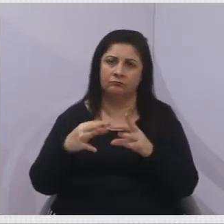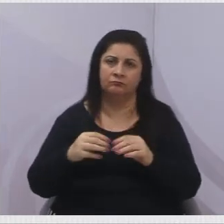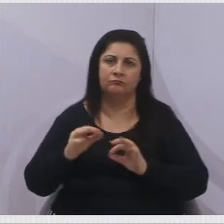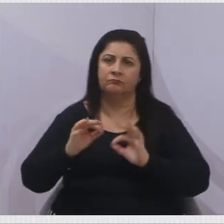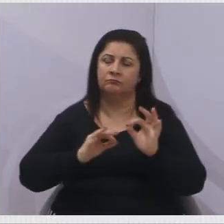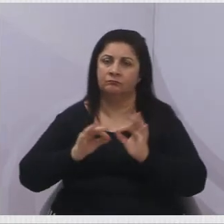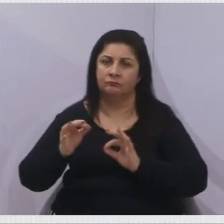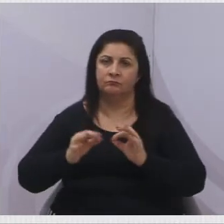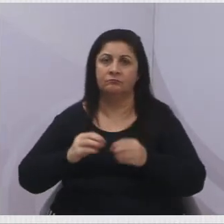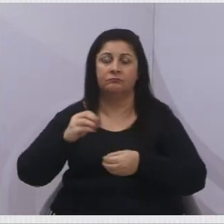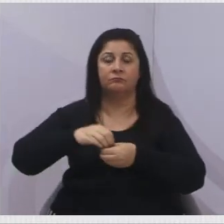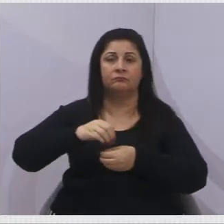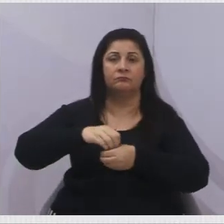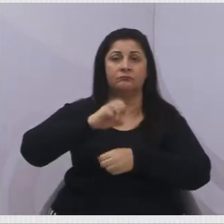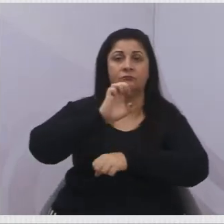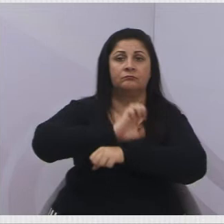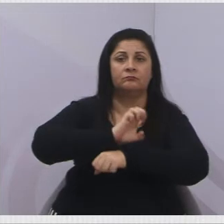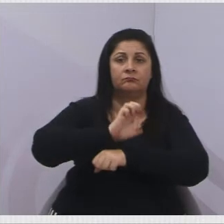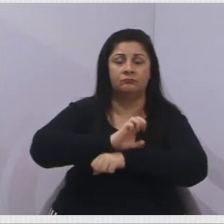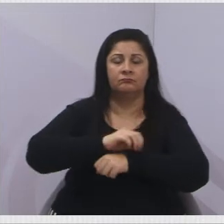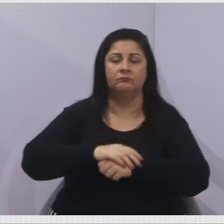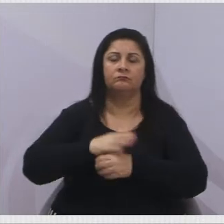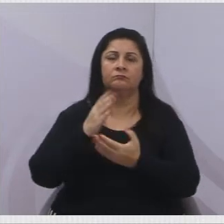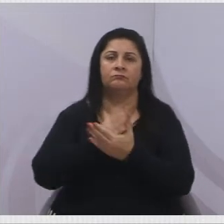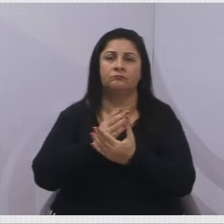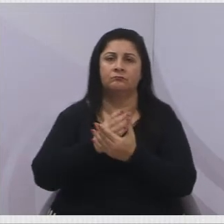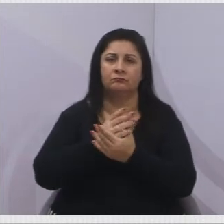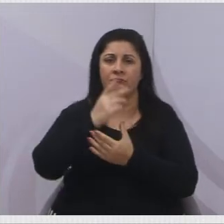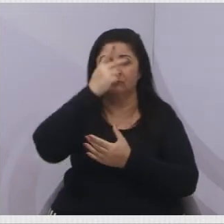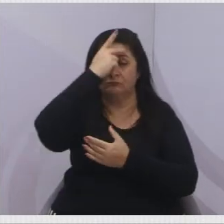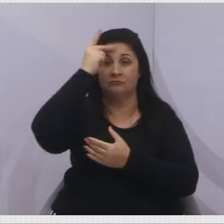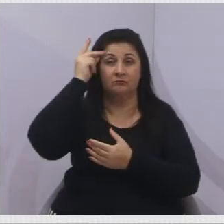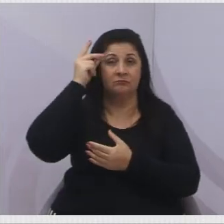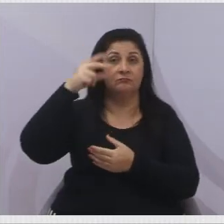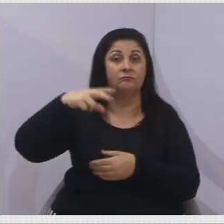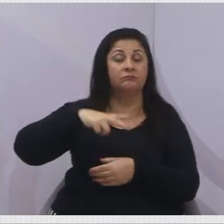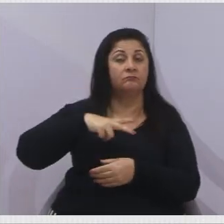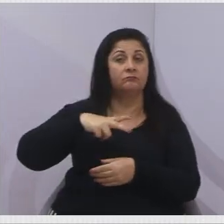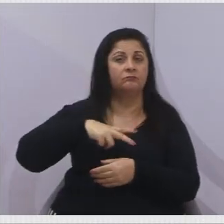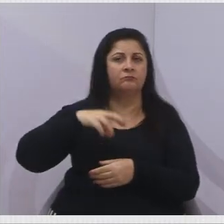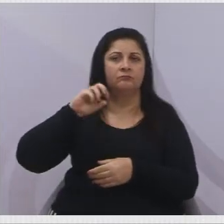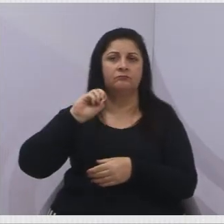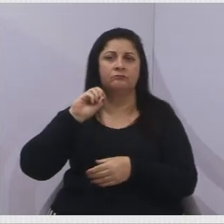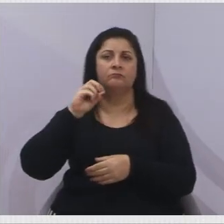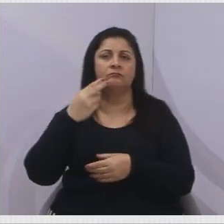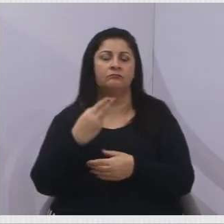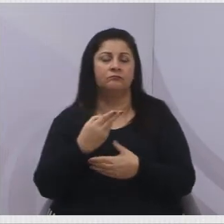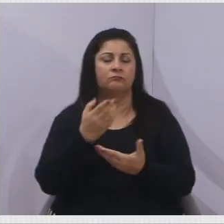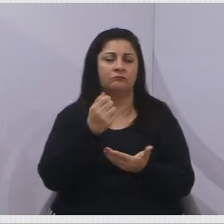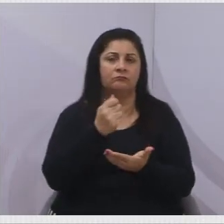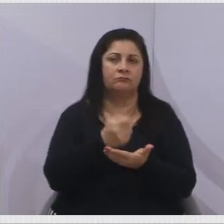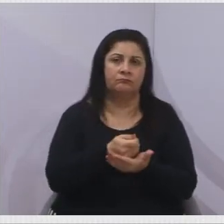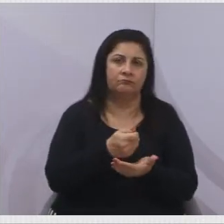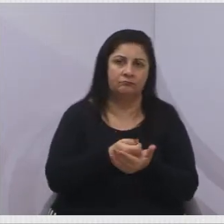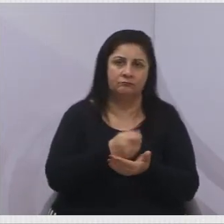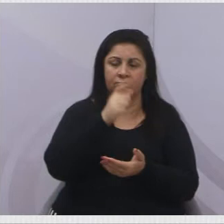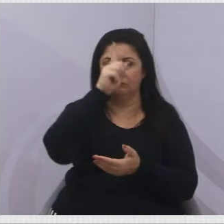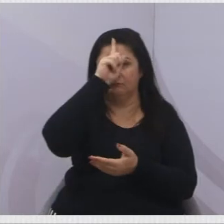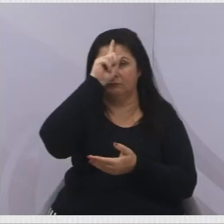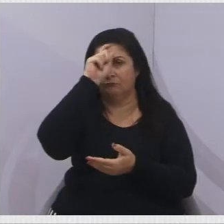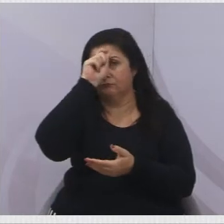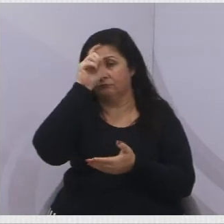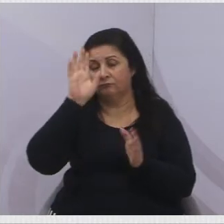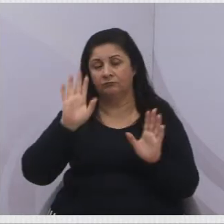no estado, processos de pacientes da rede privada ou indenizatórios da Santa Casa e Hospital São